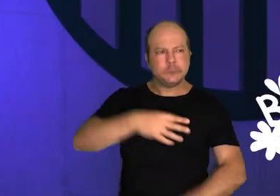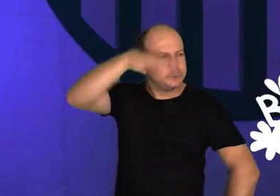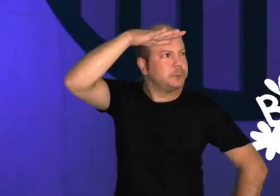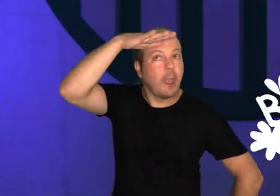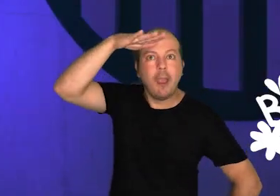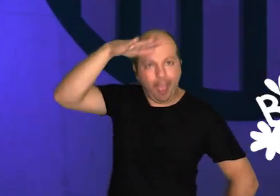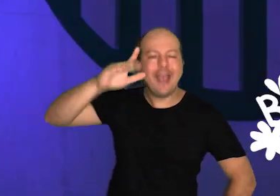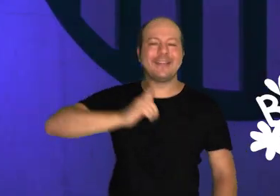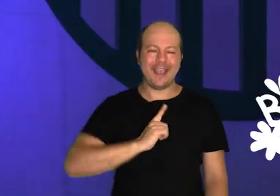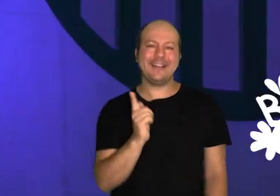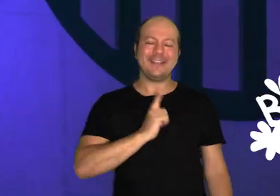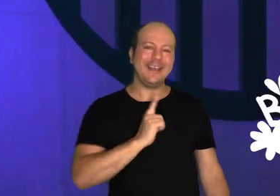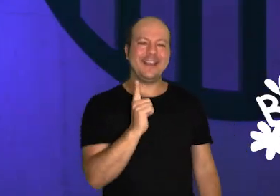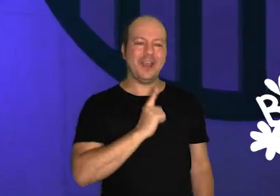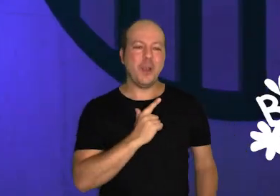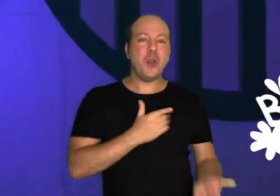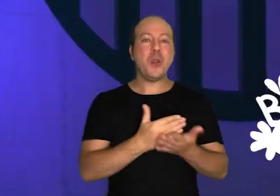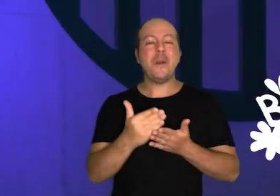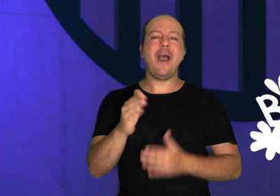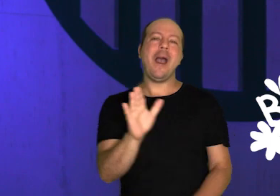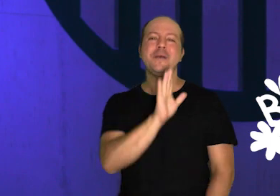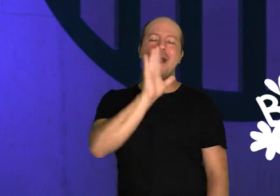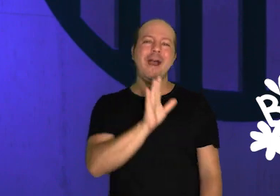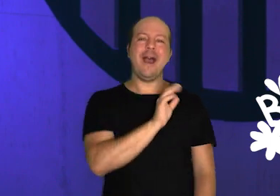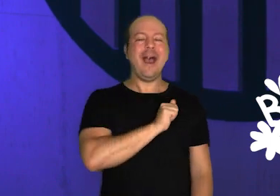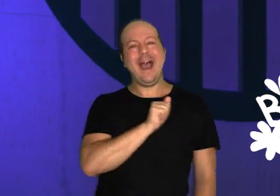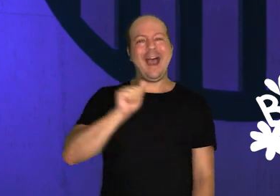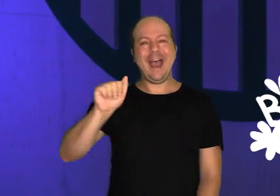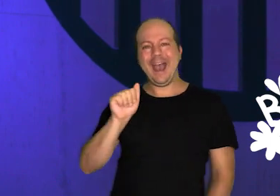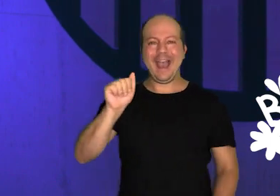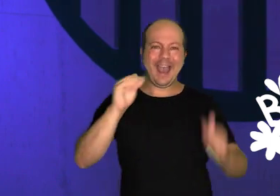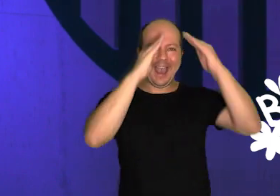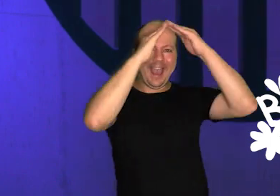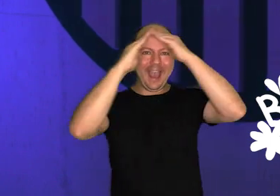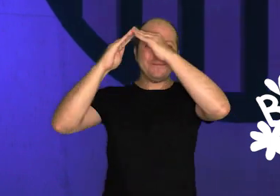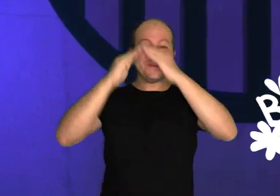Procurando bem, eu sei que tem. No início do amor, eu vejo